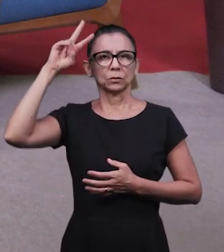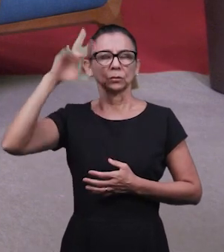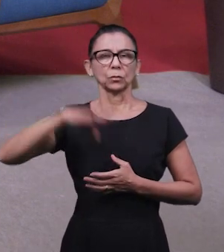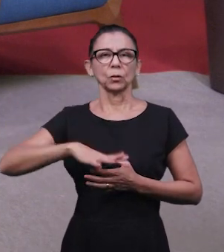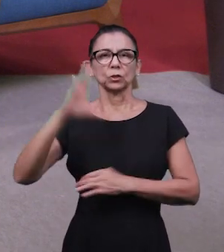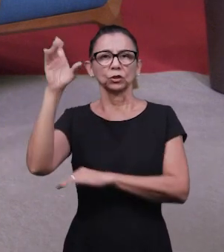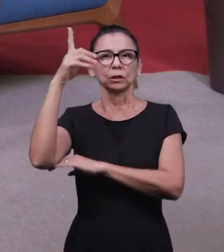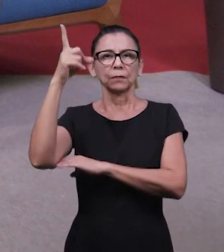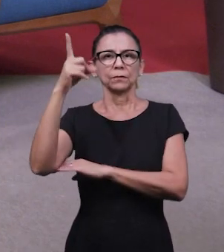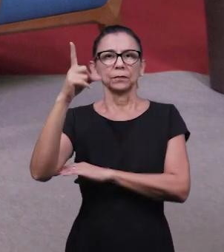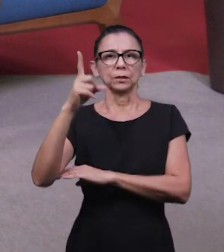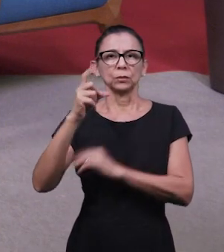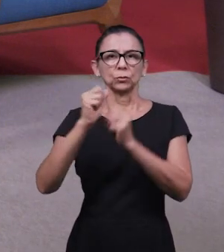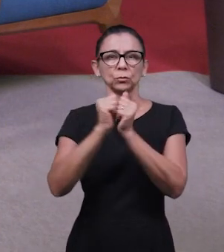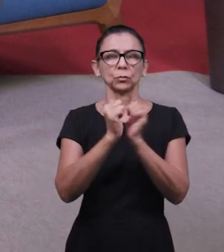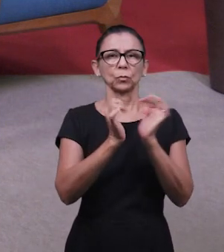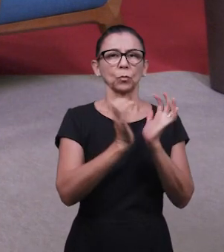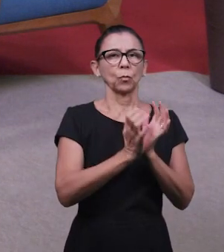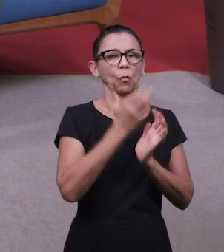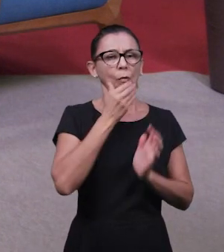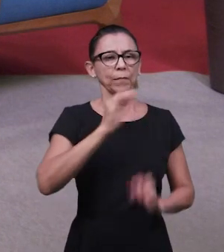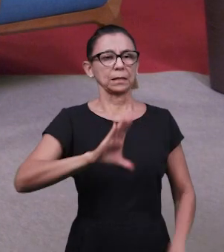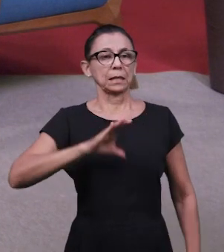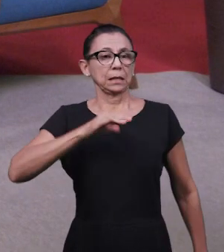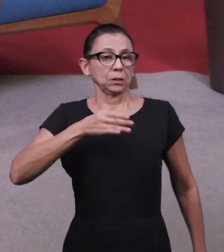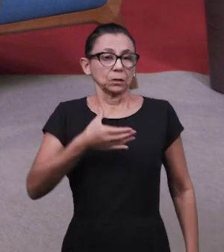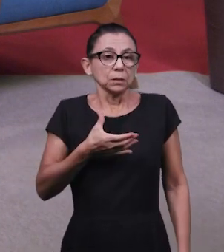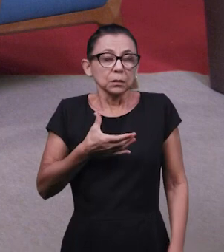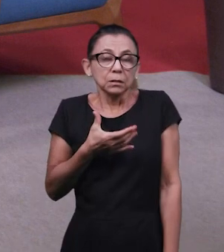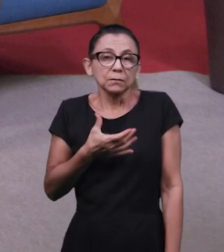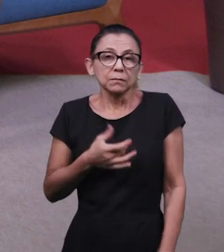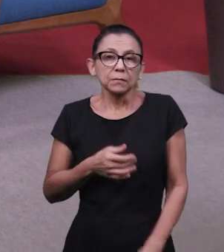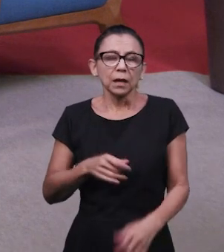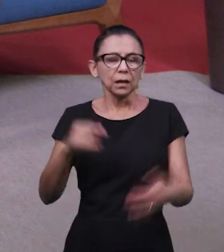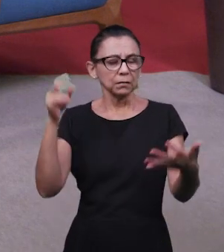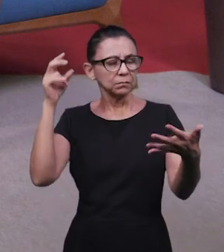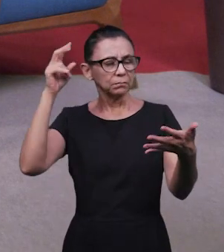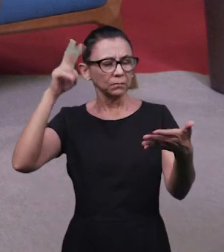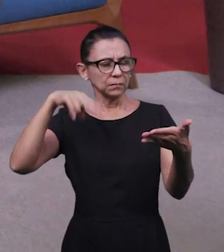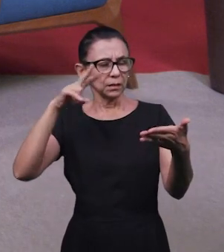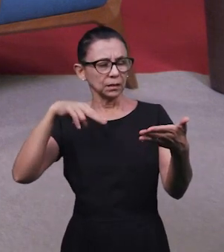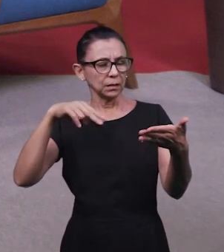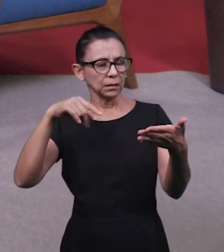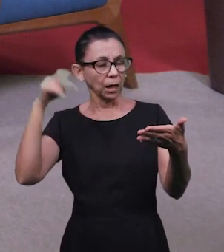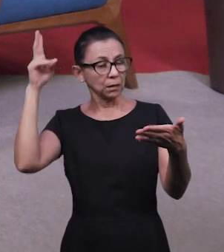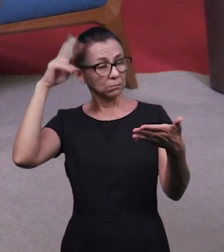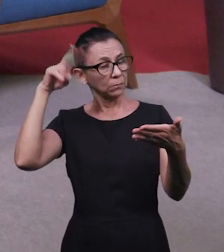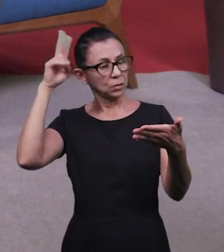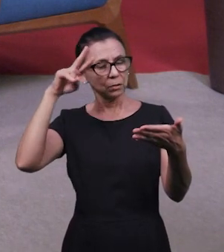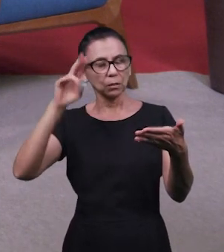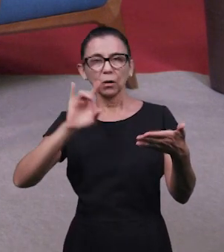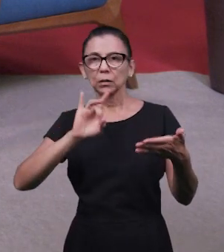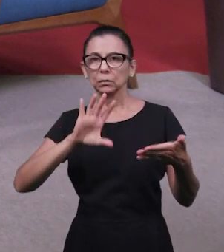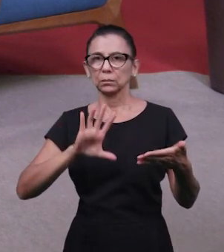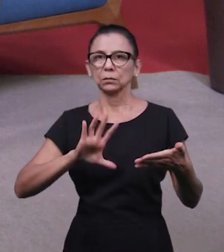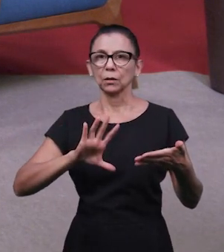nenhuma crítica assim, de disputa, essas coisas, mas para muitos, quando lê uma história como